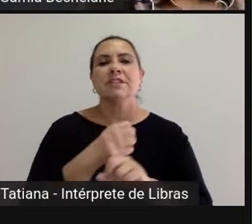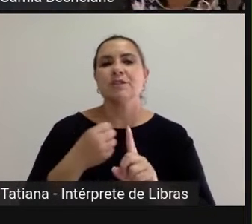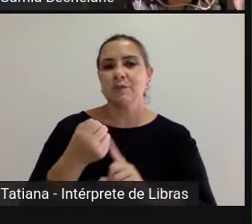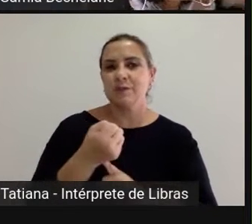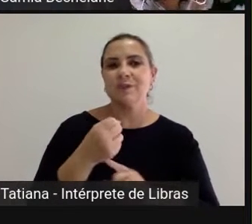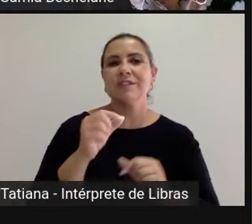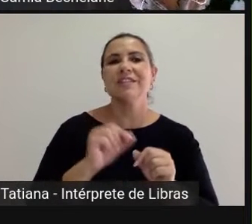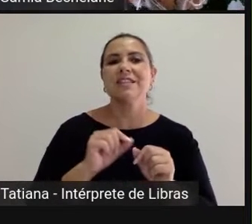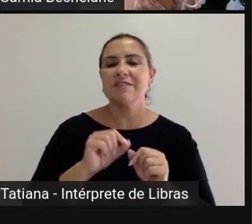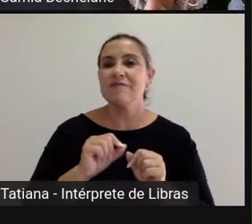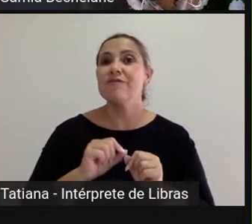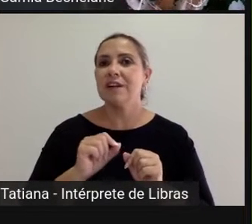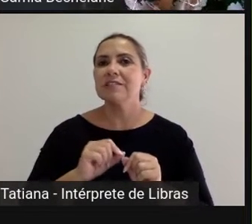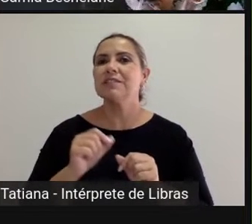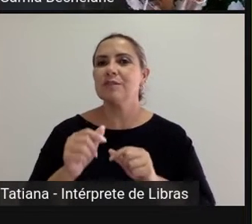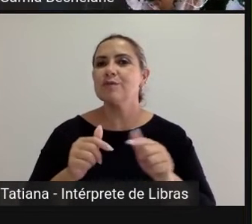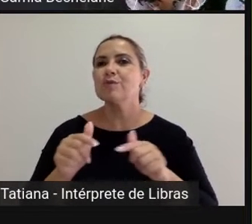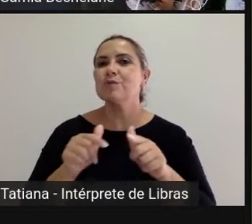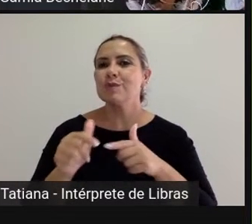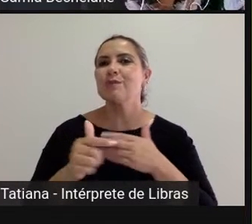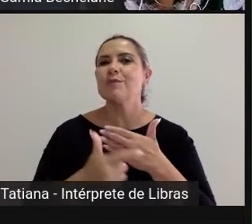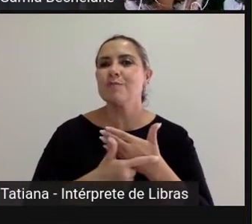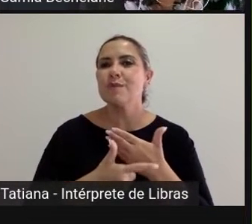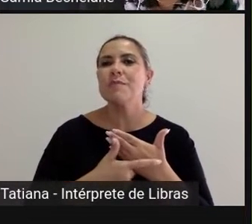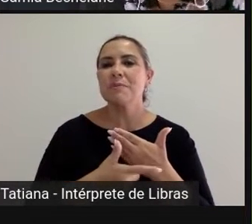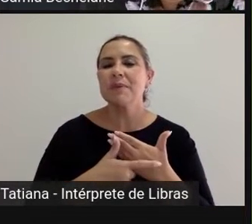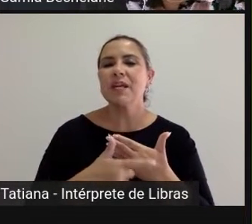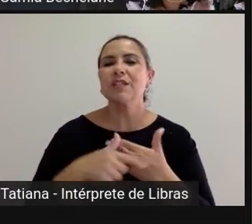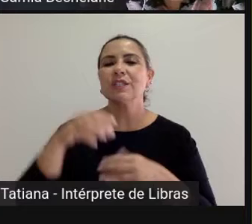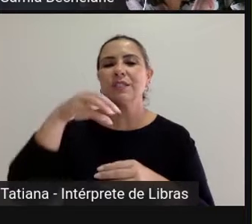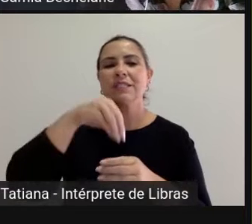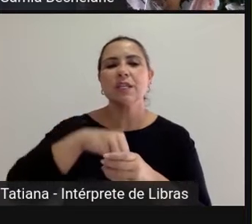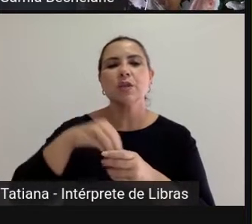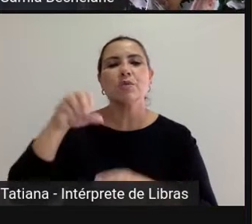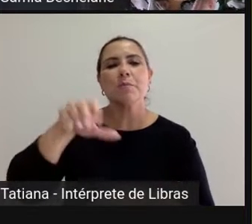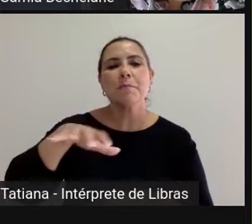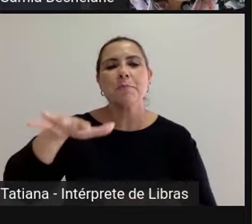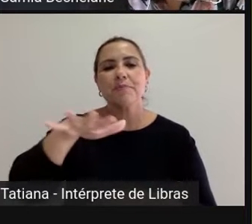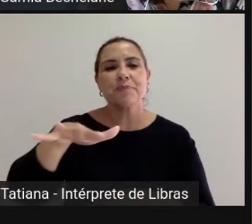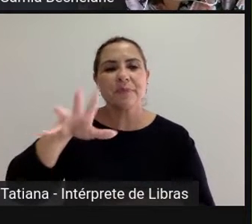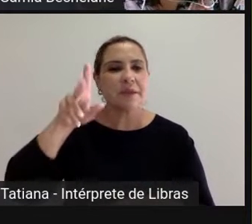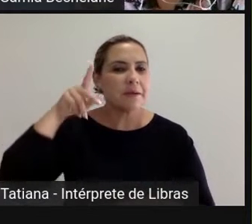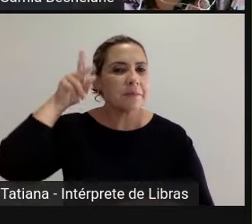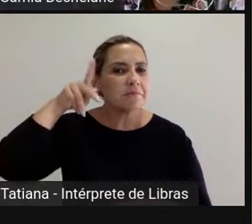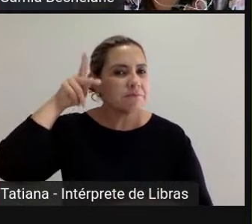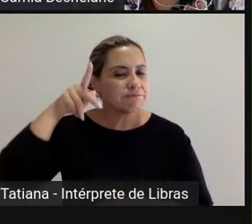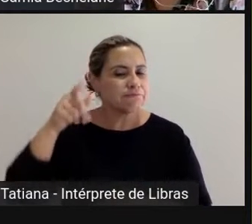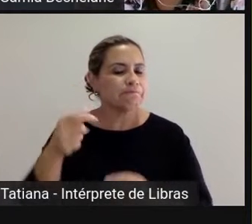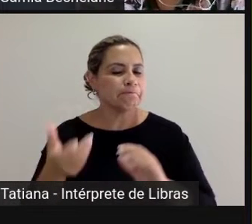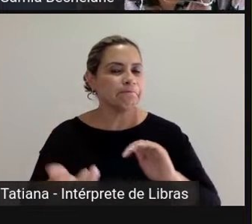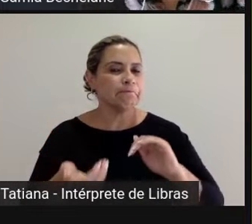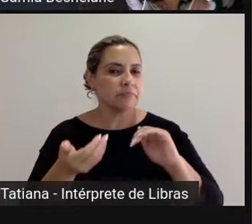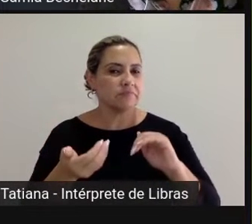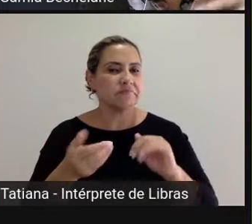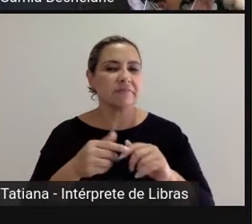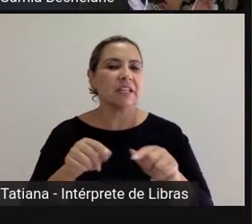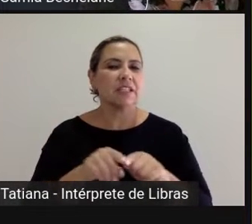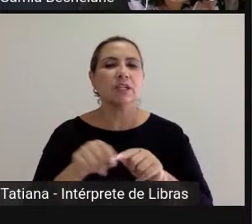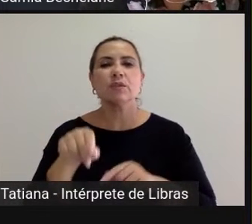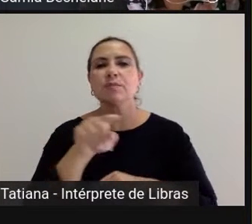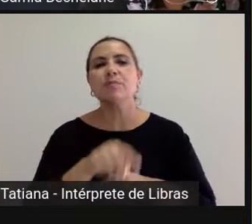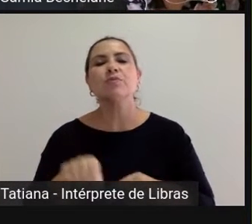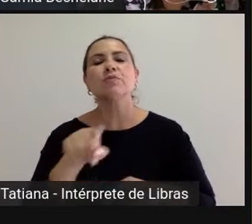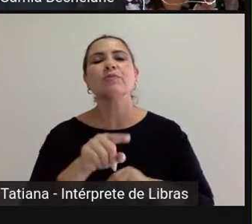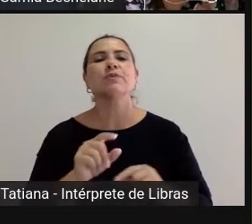fazem advocacy aí no parlamento e em outras instituições, né? E esses dois veículos, sobretudo,